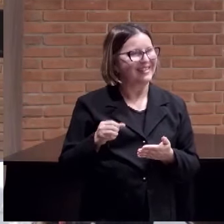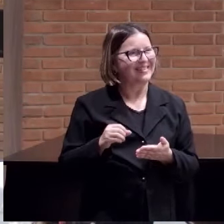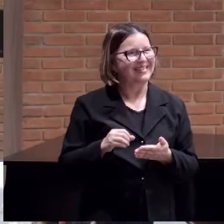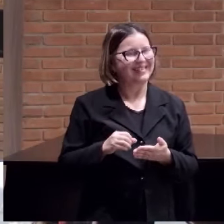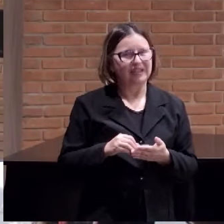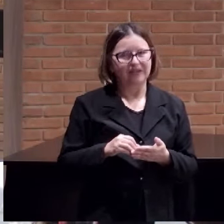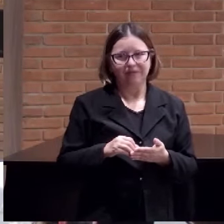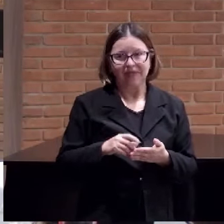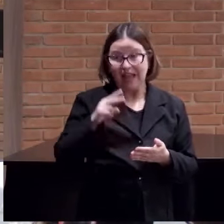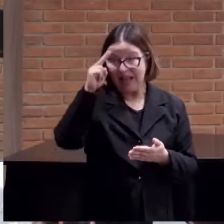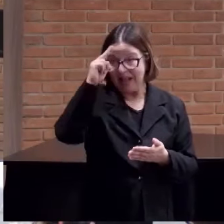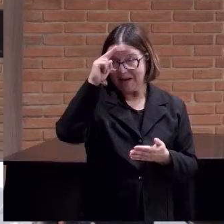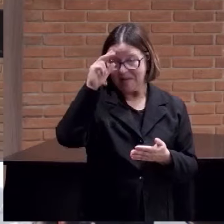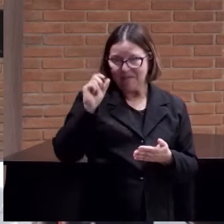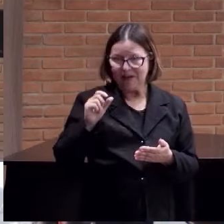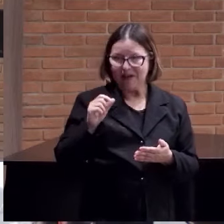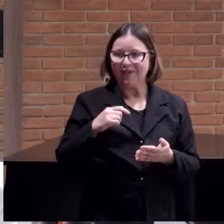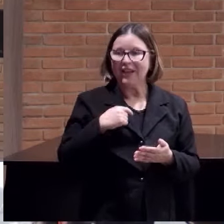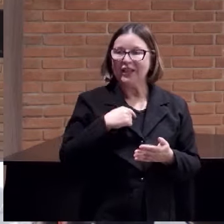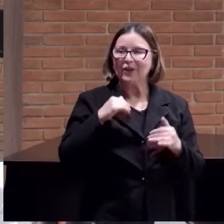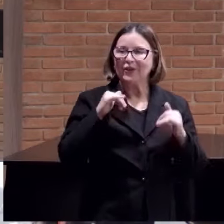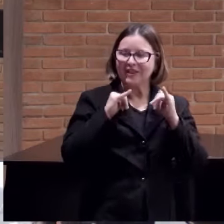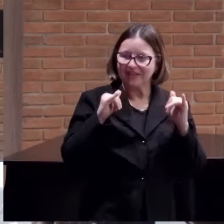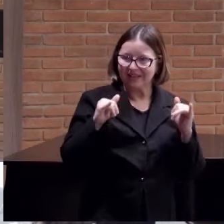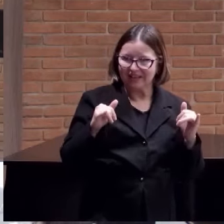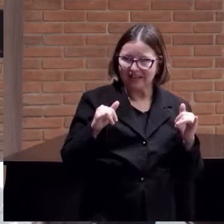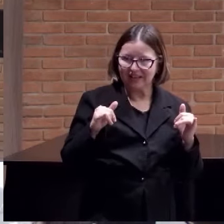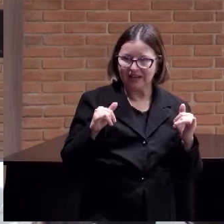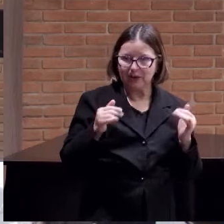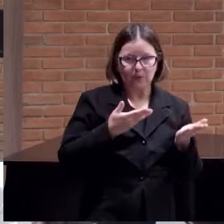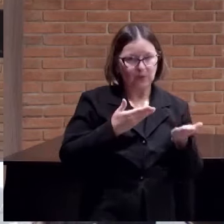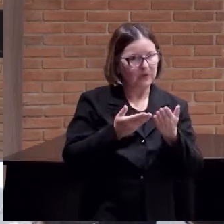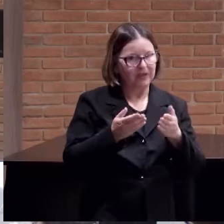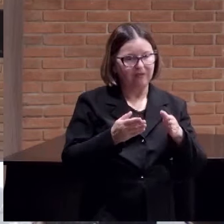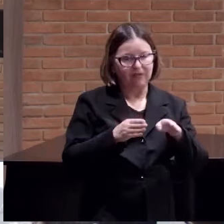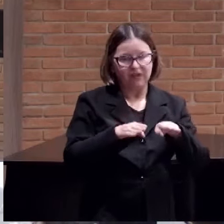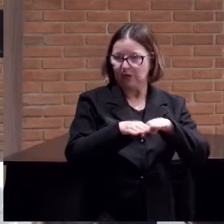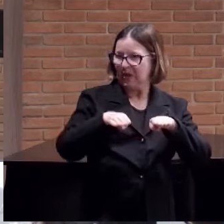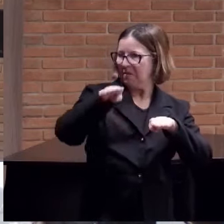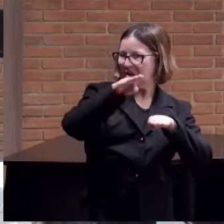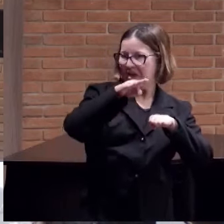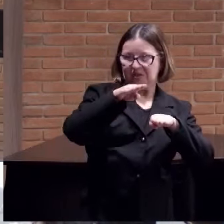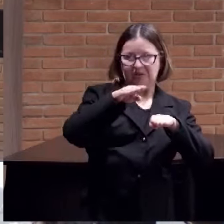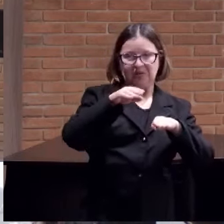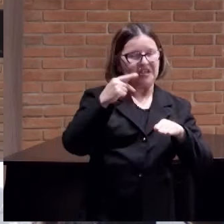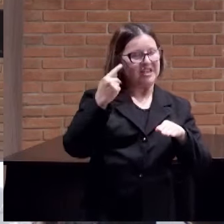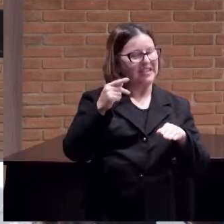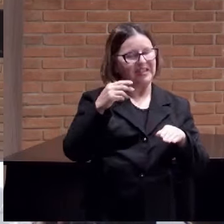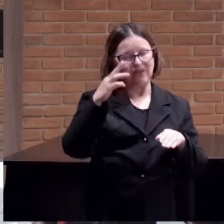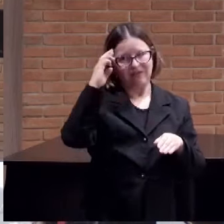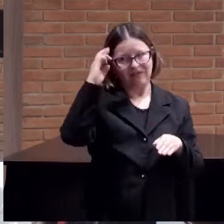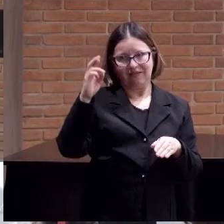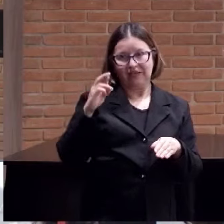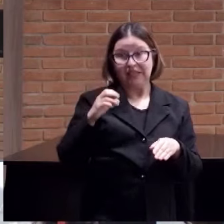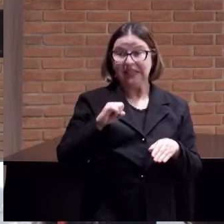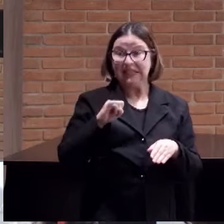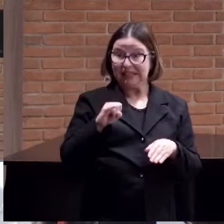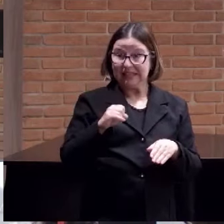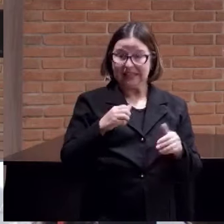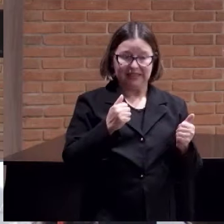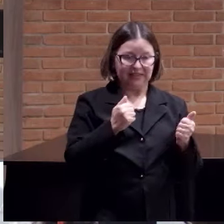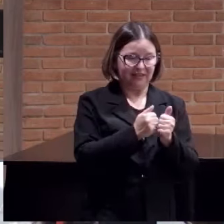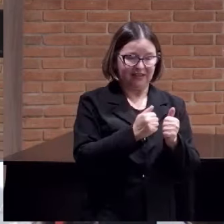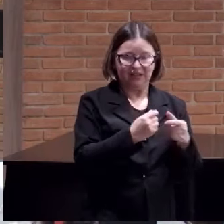Lembrai-vos da palavra que eu vos disse, não é o servo maior do que seu senhor. Se me perseguiram a mim,